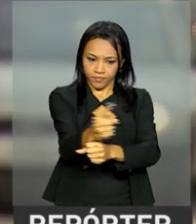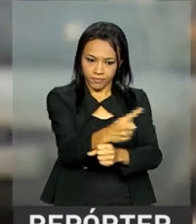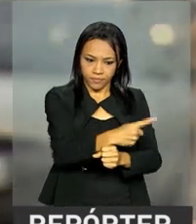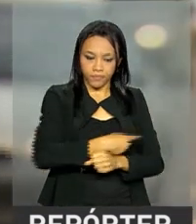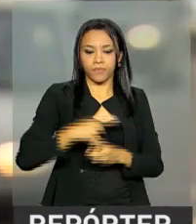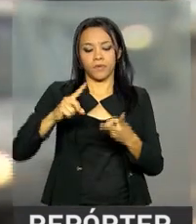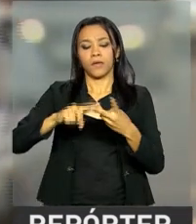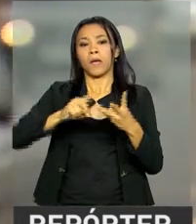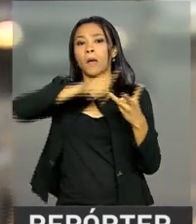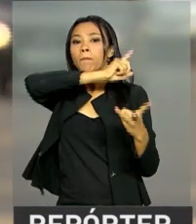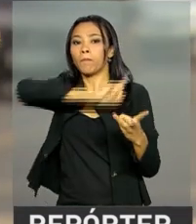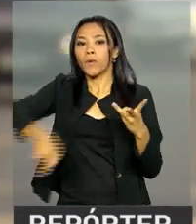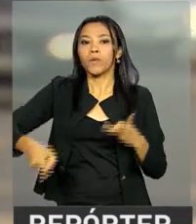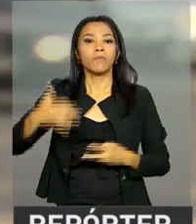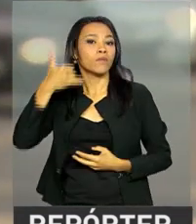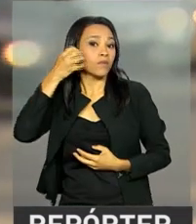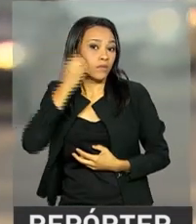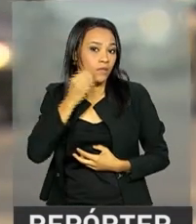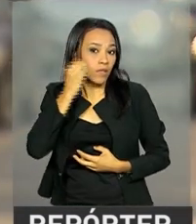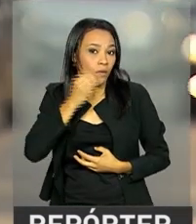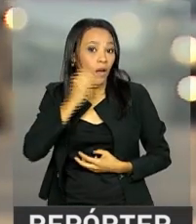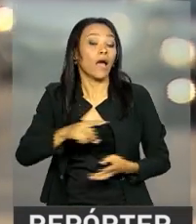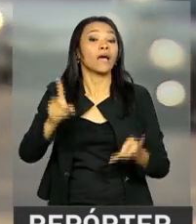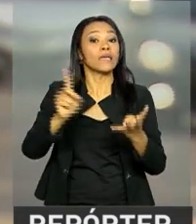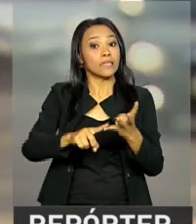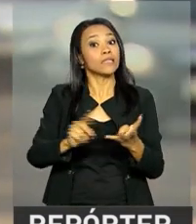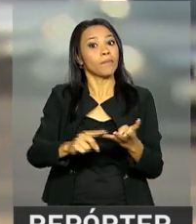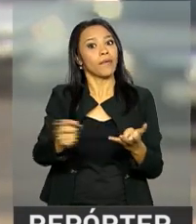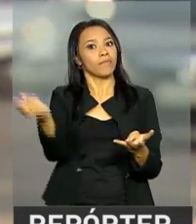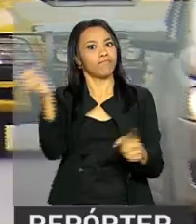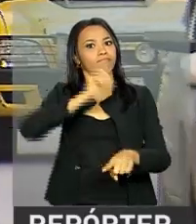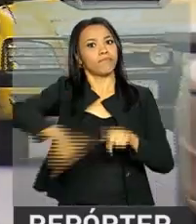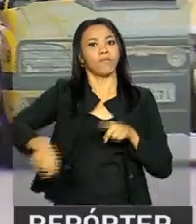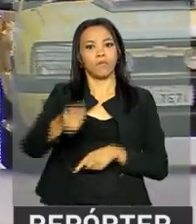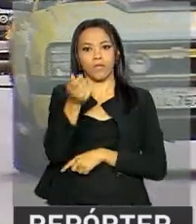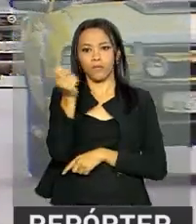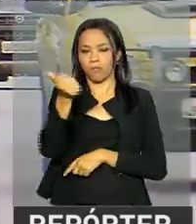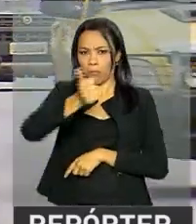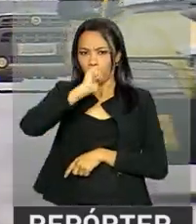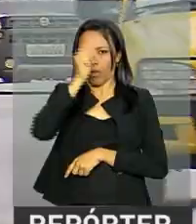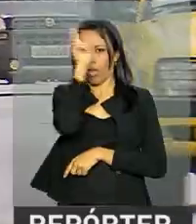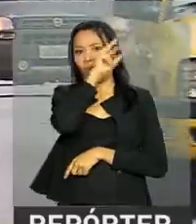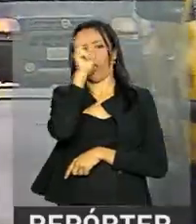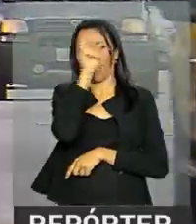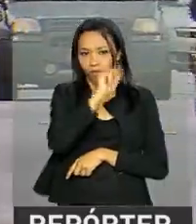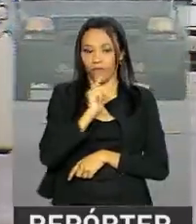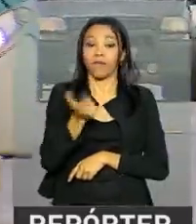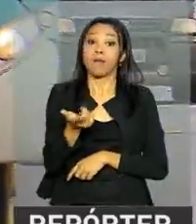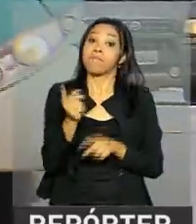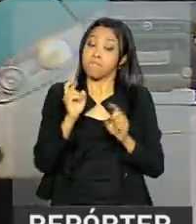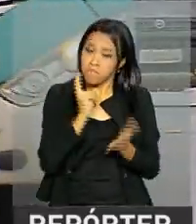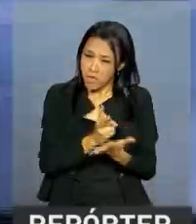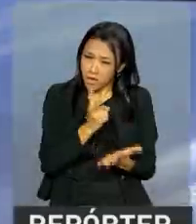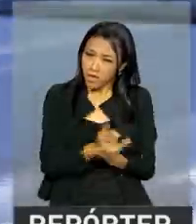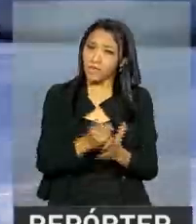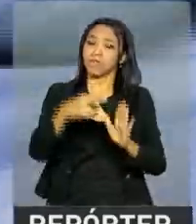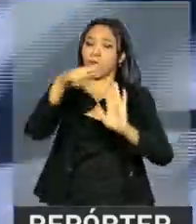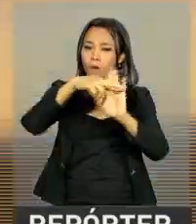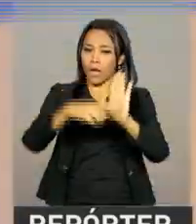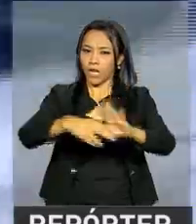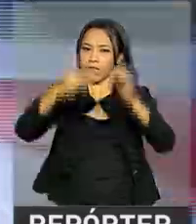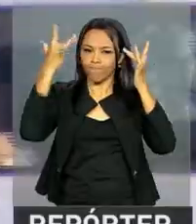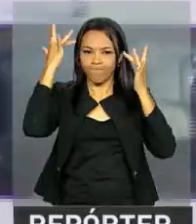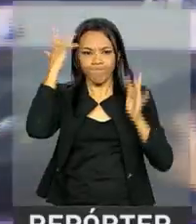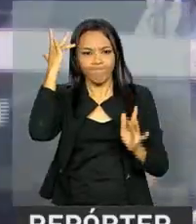celular ao volante e a criminalização de Dirigir embriagado Mas mesmo com uma legislação avançada o Brasil